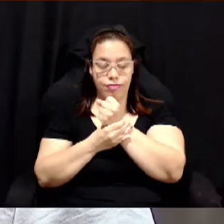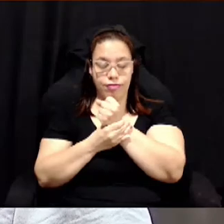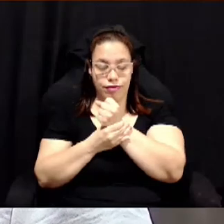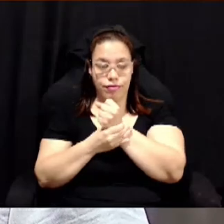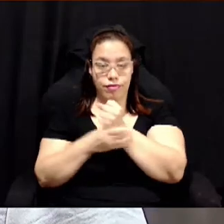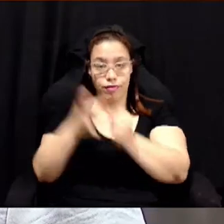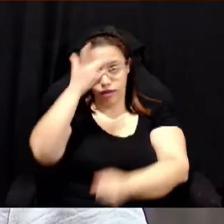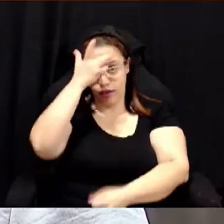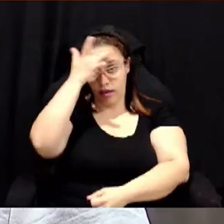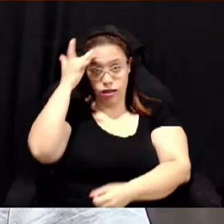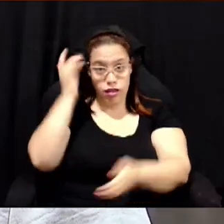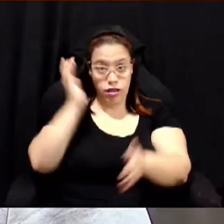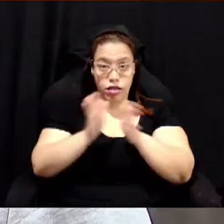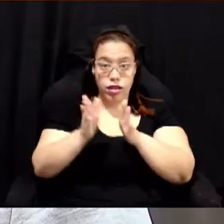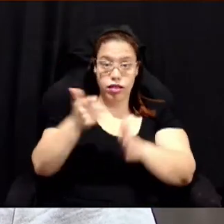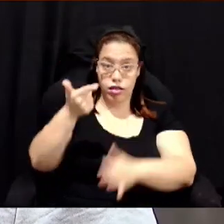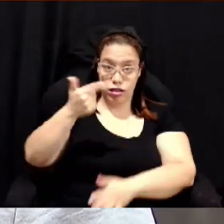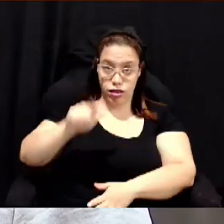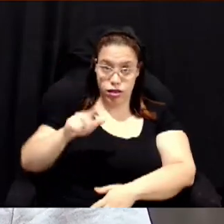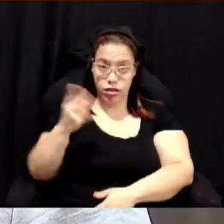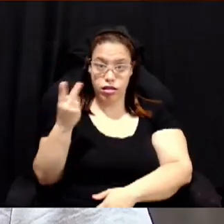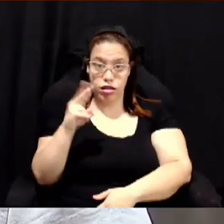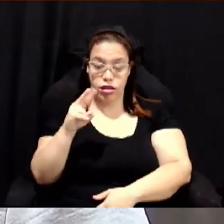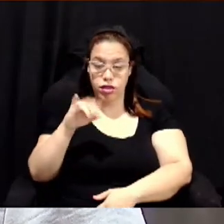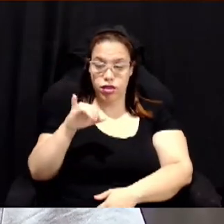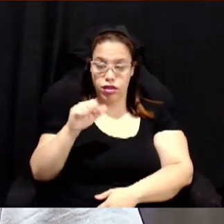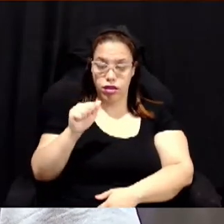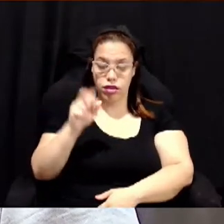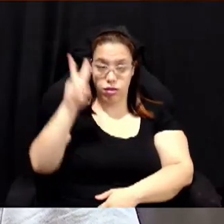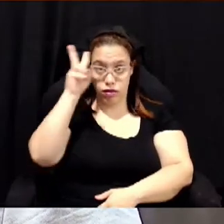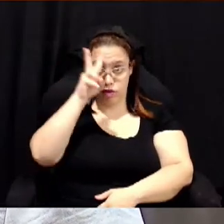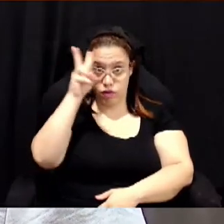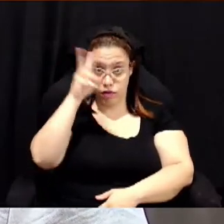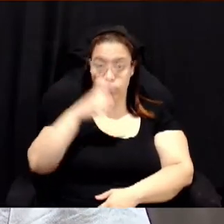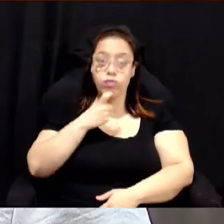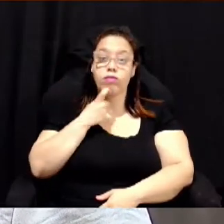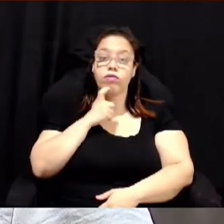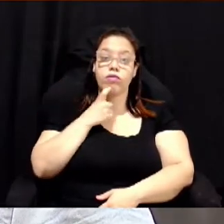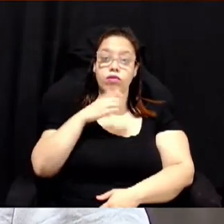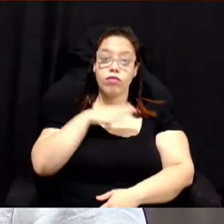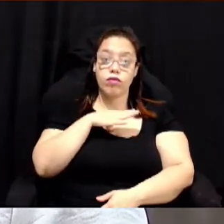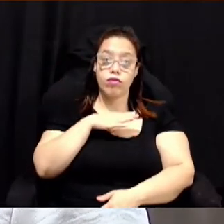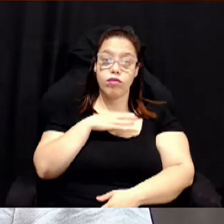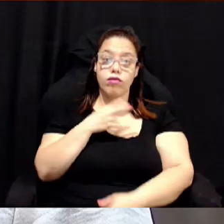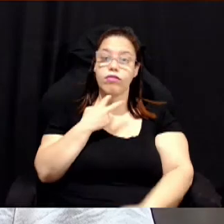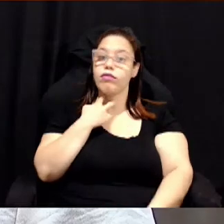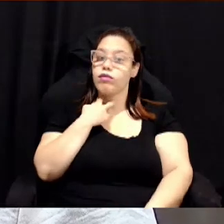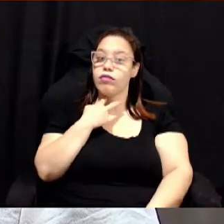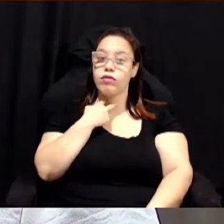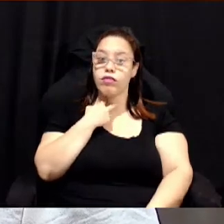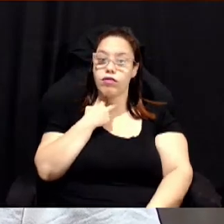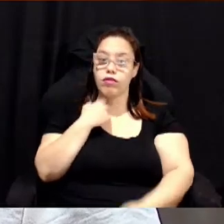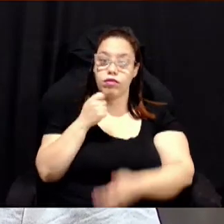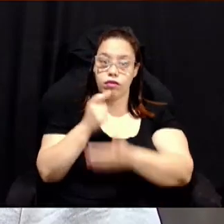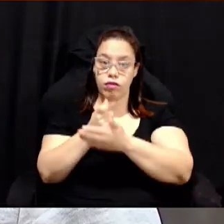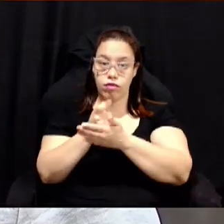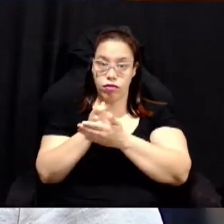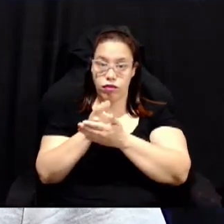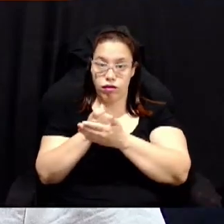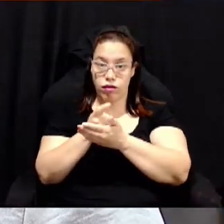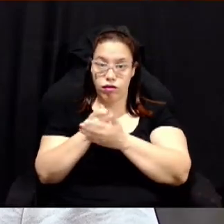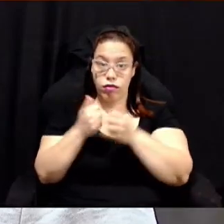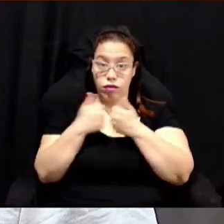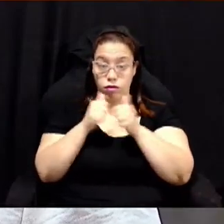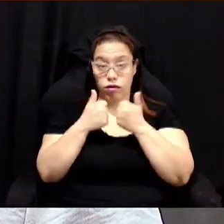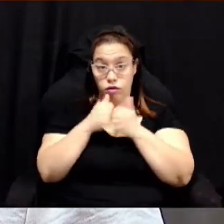acesso novamente a essa segunda via, e lembrando que na cidade de Campinas você não pode mais comprar a passagem no ônibus, né?